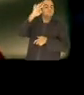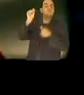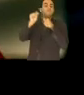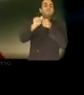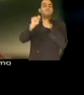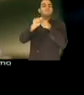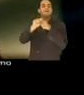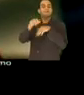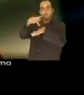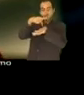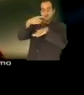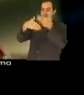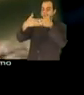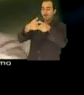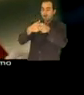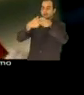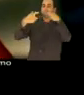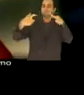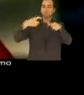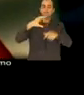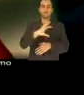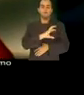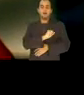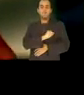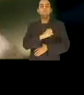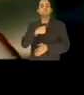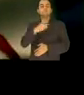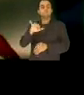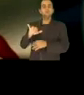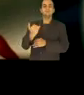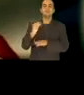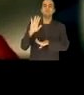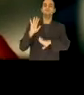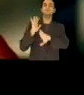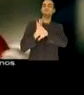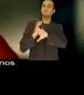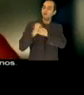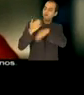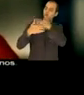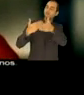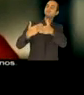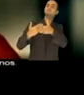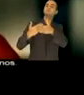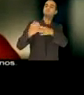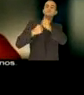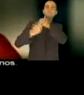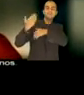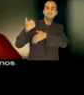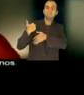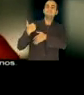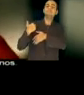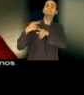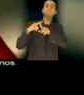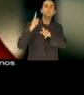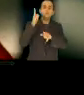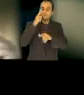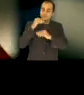sonho, fazer avançar este país que eu amo e que eu tive o privilégio de ajudar a construir nos últimos